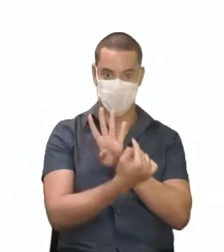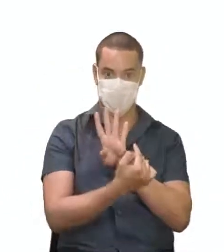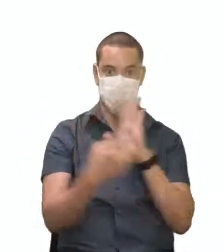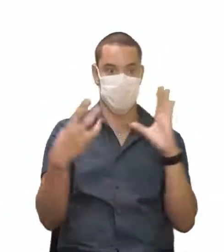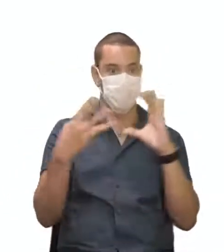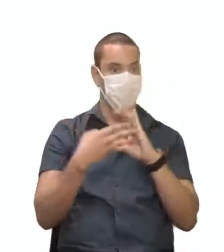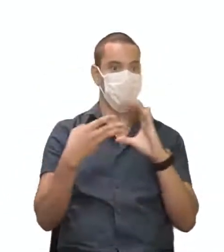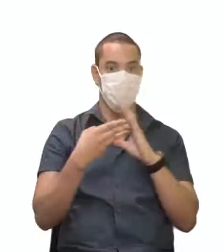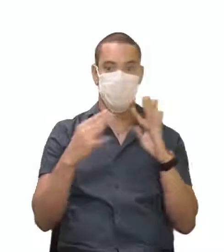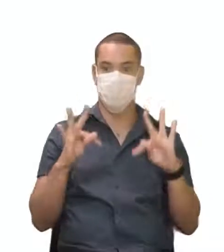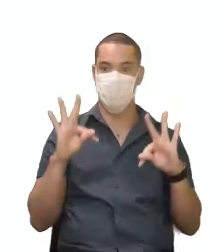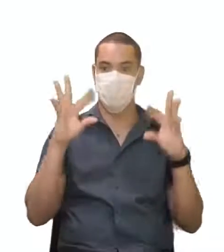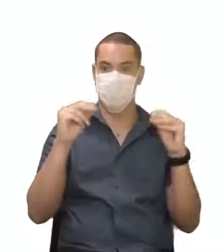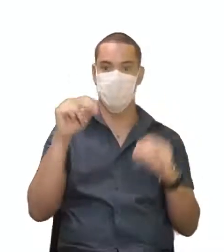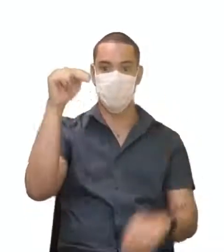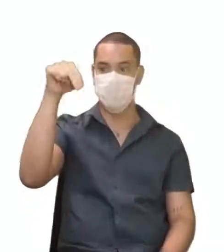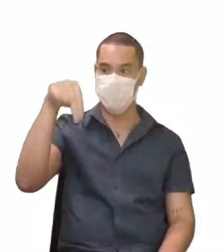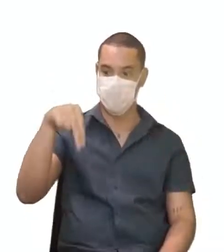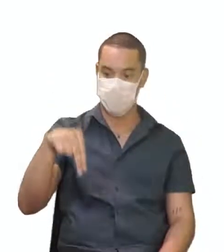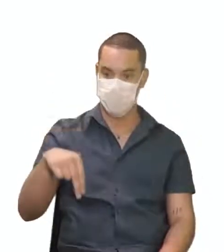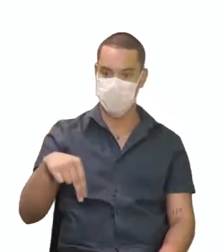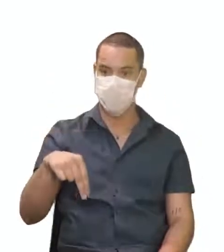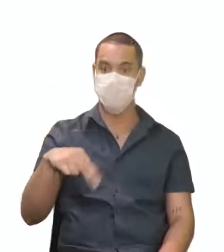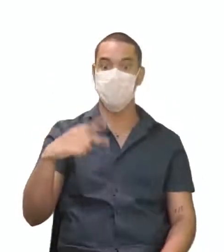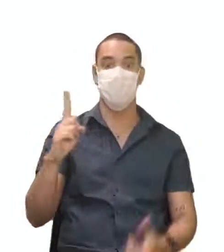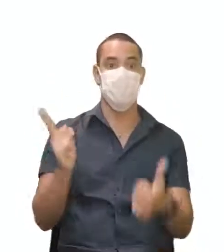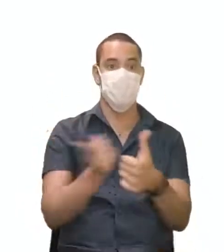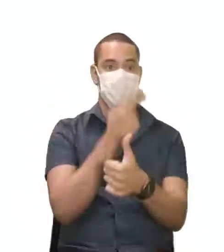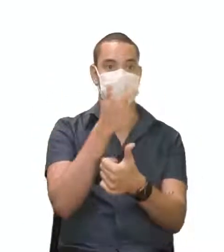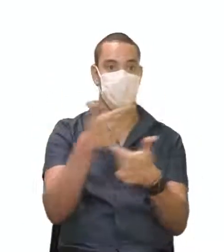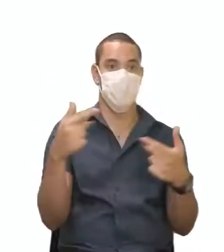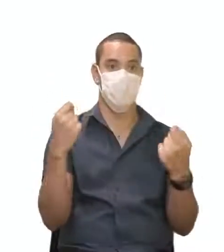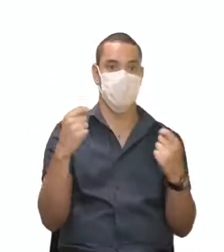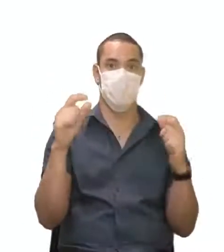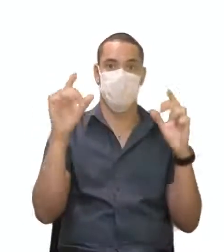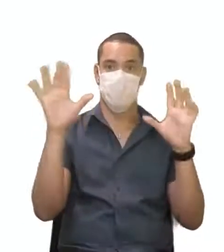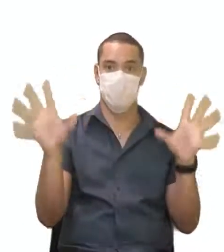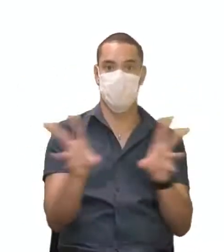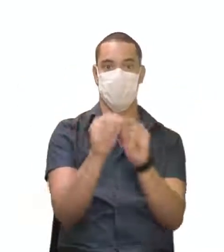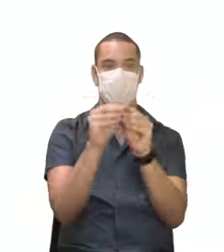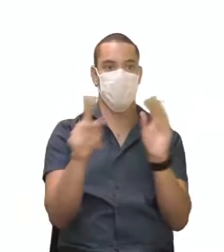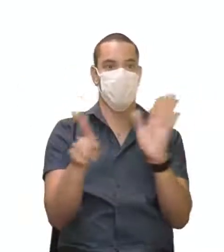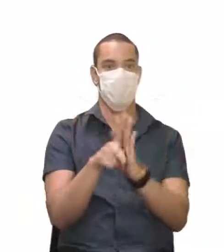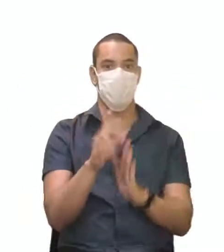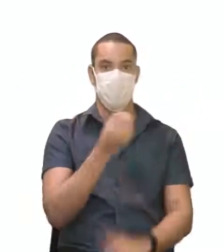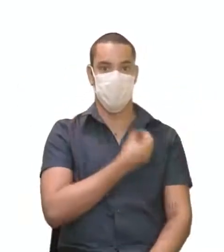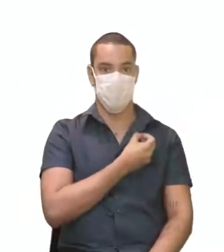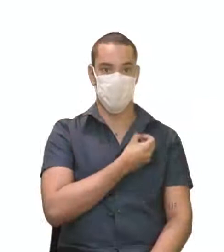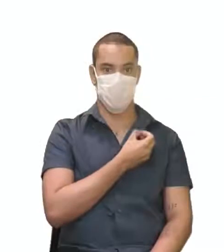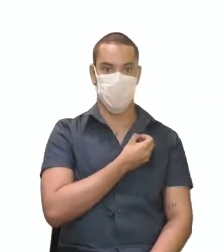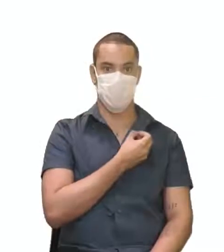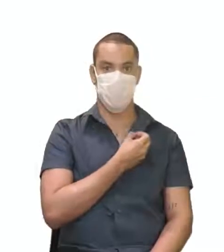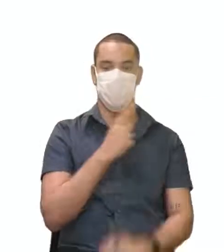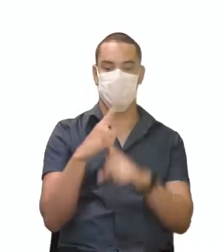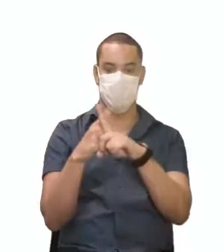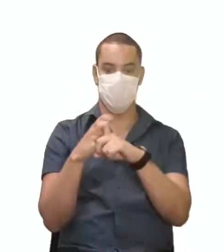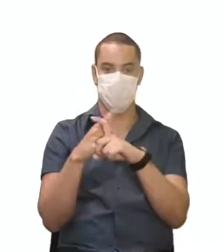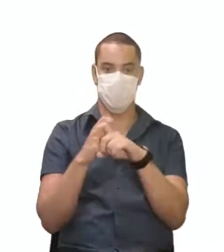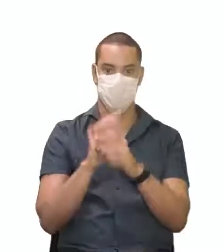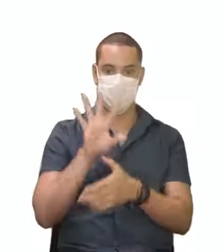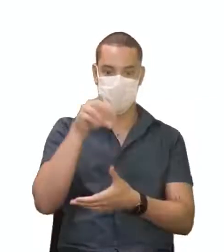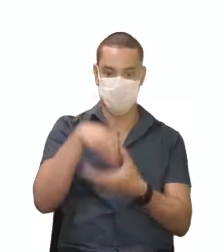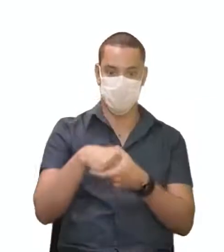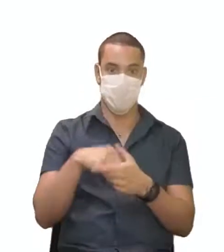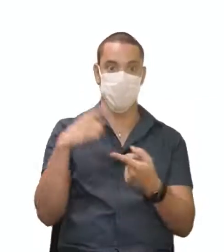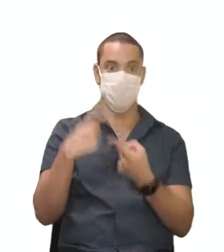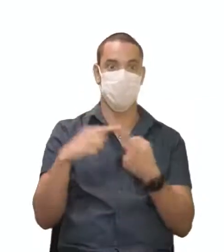células, tudo N. Então, a primeira coisa que precisa acontecer é a redução do número de cromossomos nas células. Por quê? Eu preciso